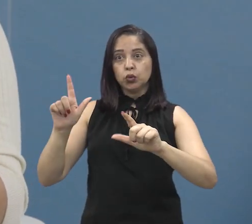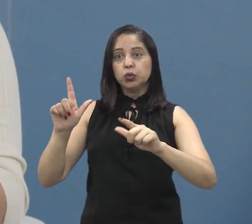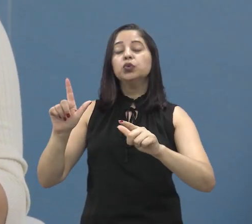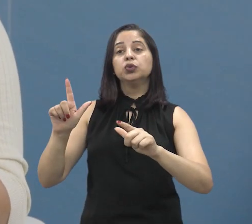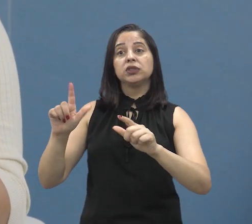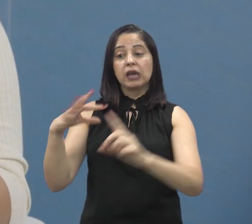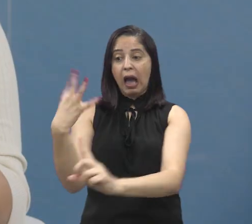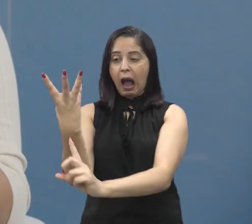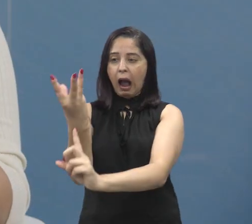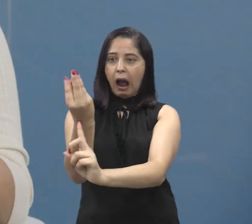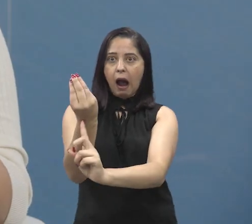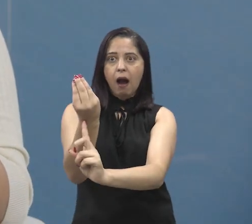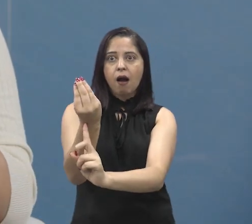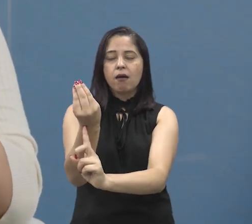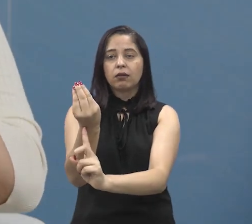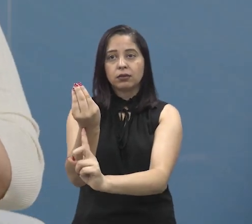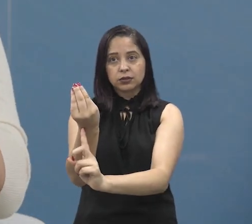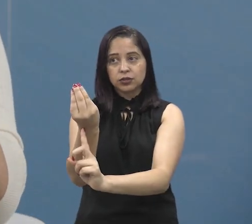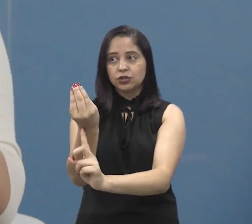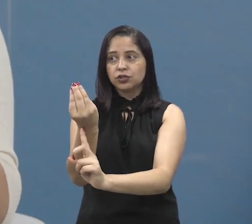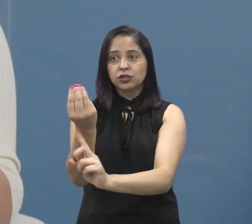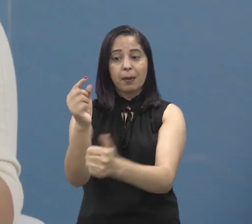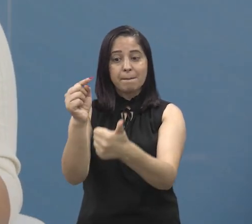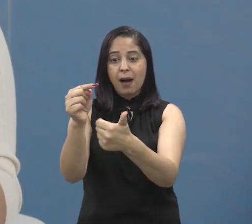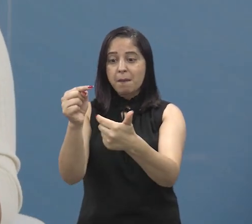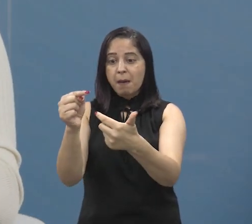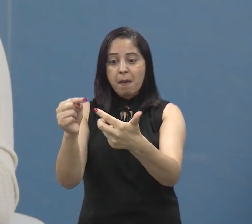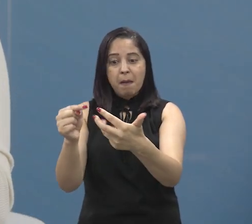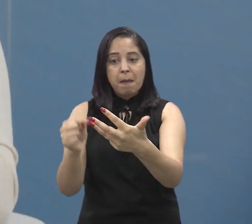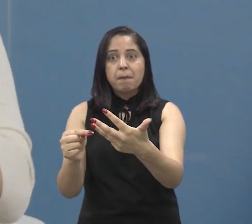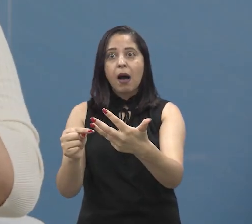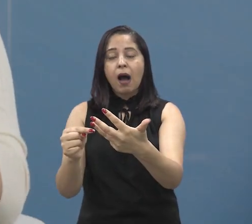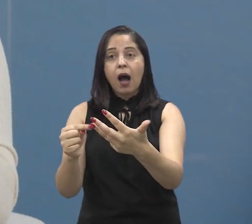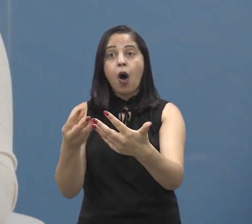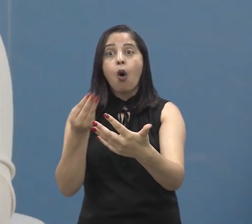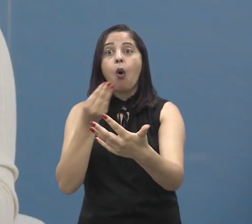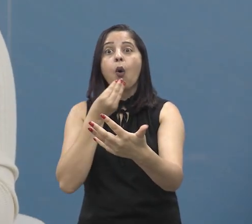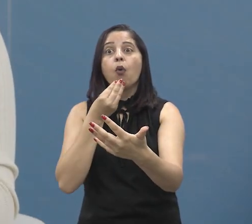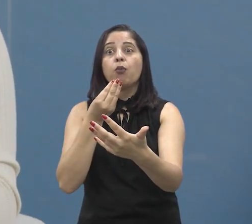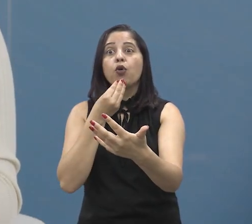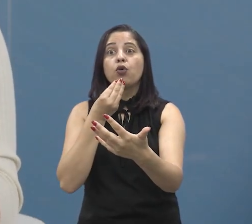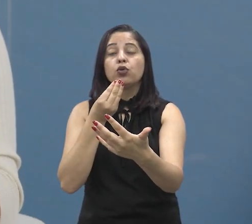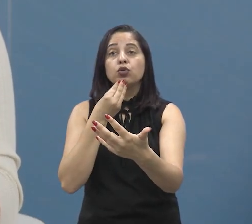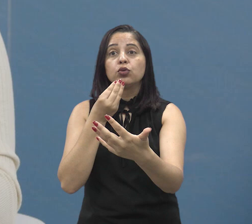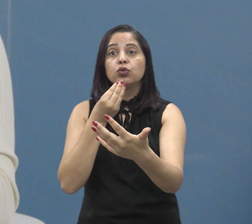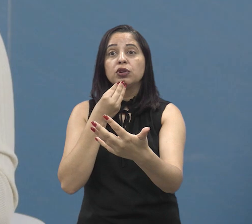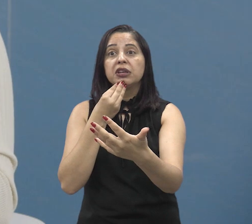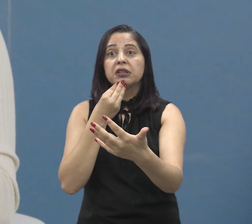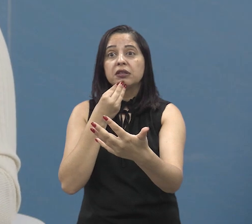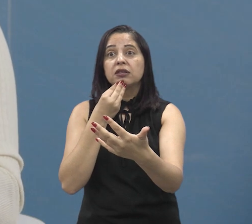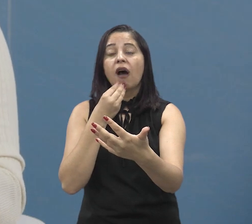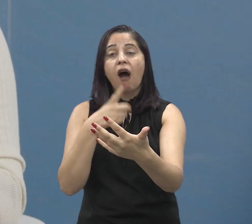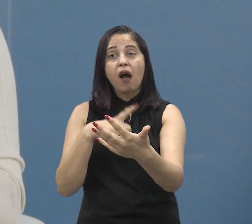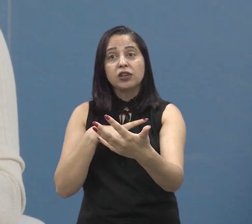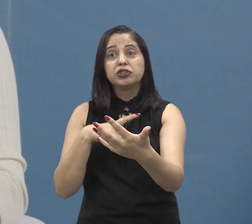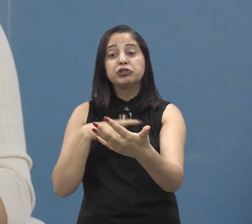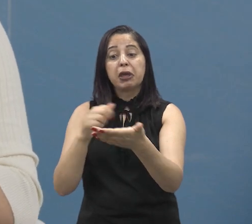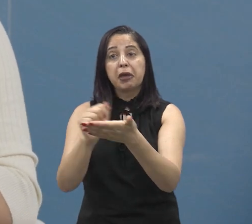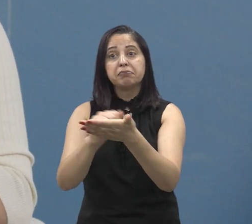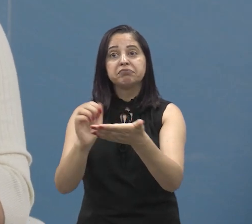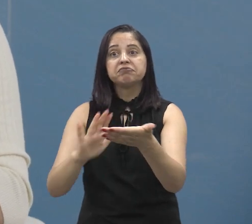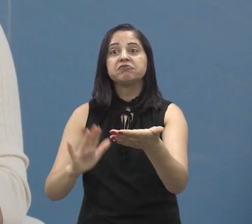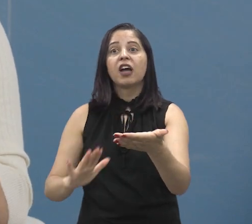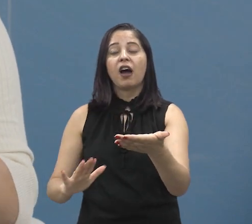as artes envolvidas, enfim, é uma gama, né, é um leque de